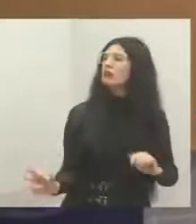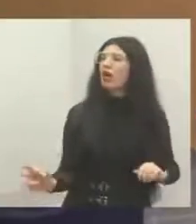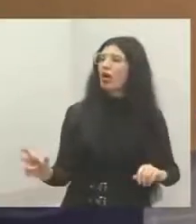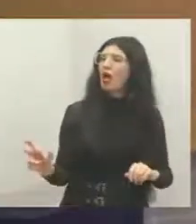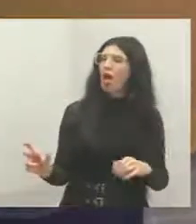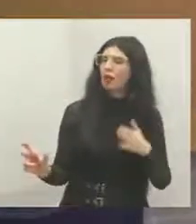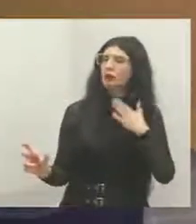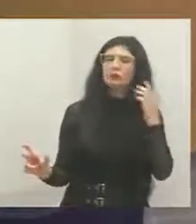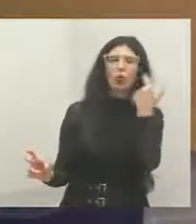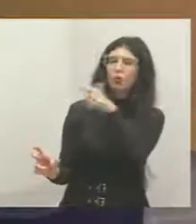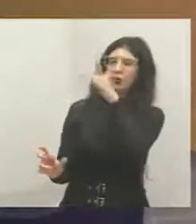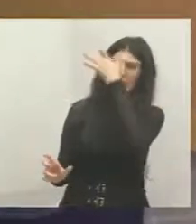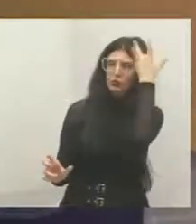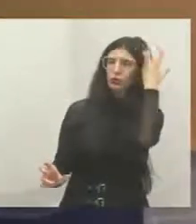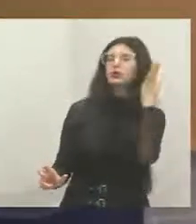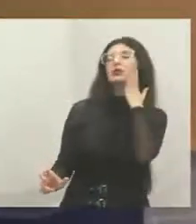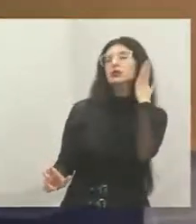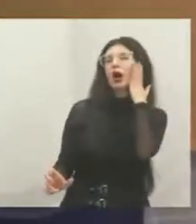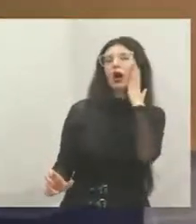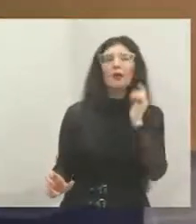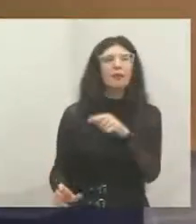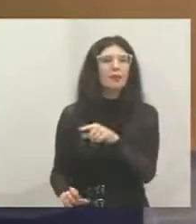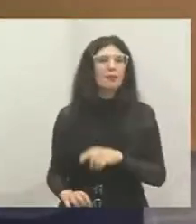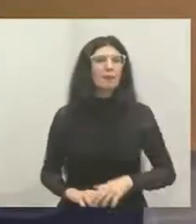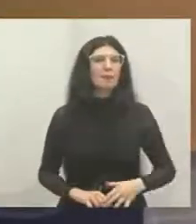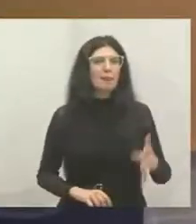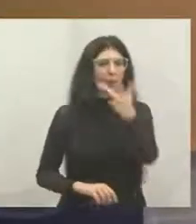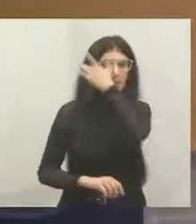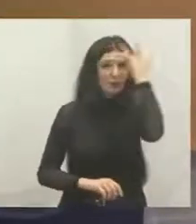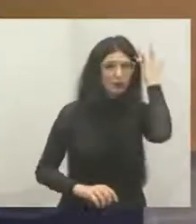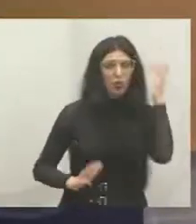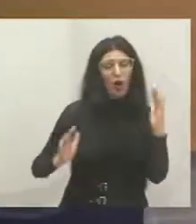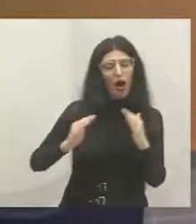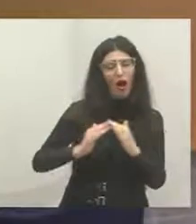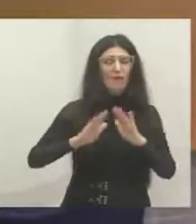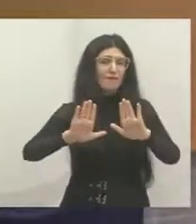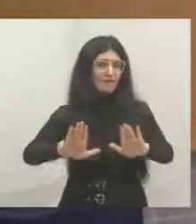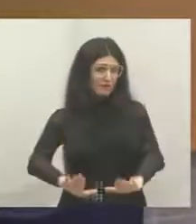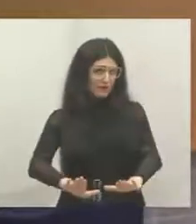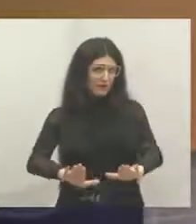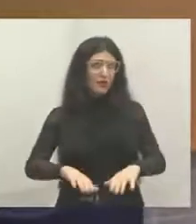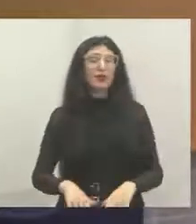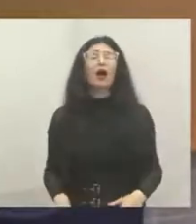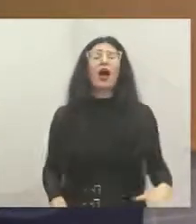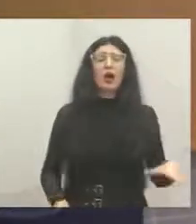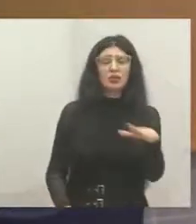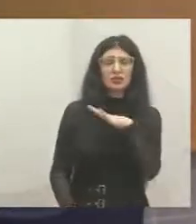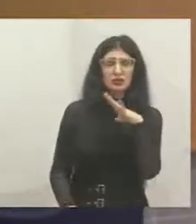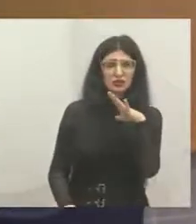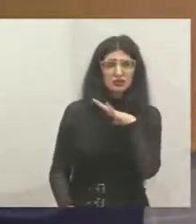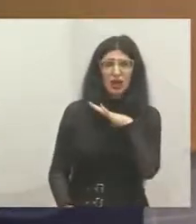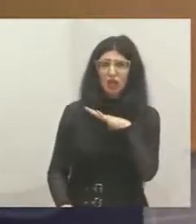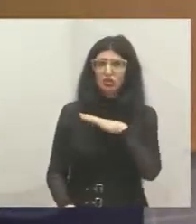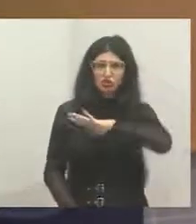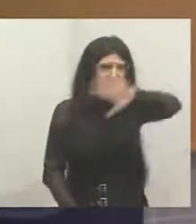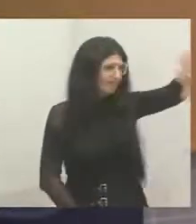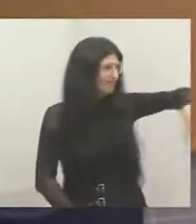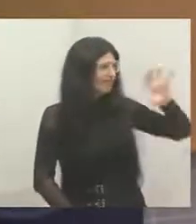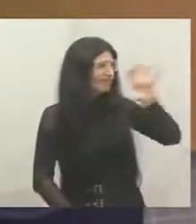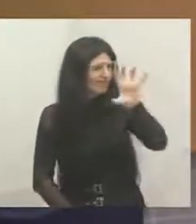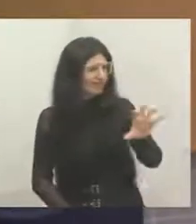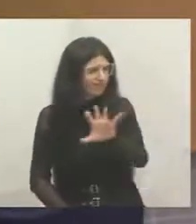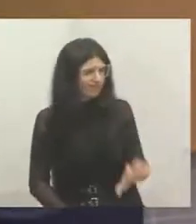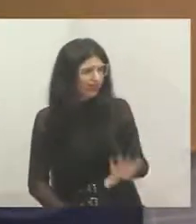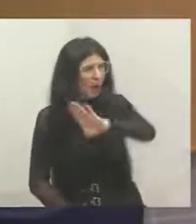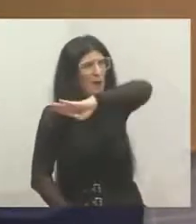errado, temos a questão das pessoas ficarem em isolamento, né? Então, os municípios, como todos, não só o Jacareí, teve que passar